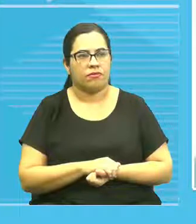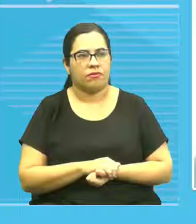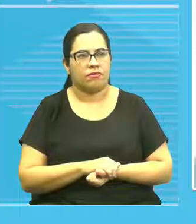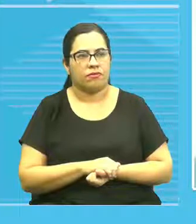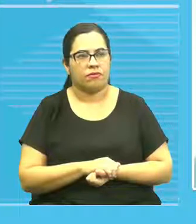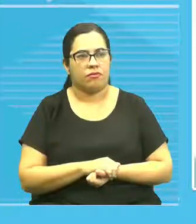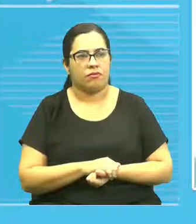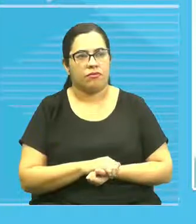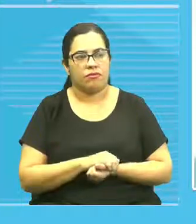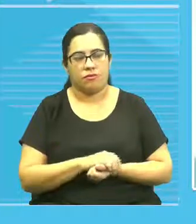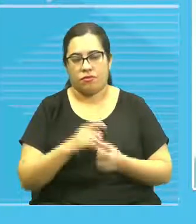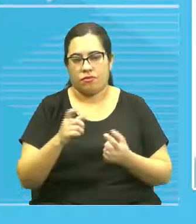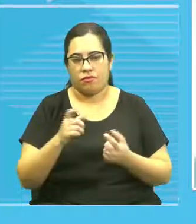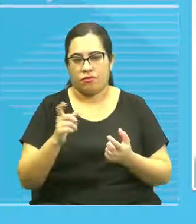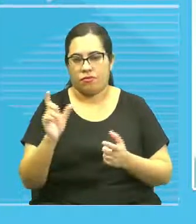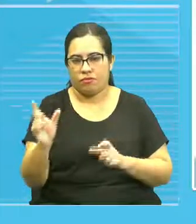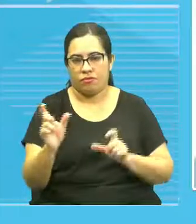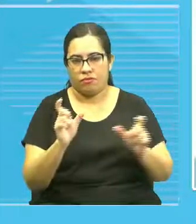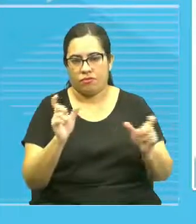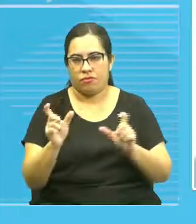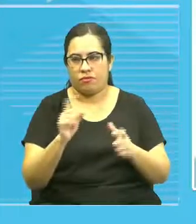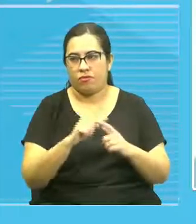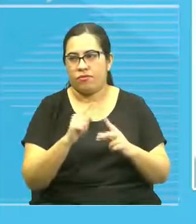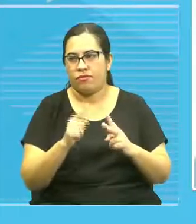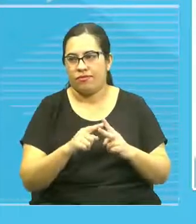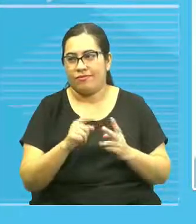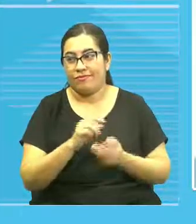São os dois termos utilizados, tá?